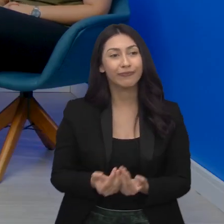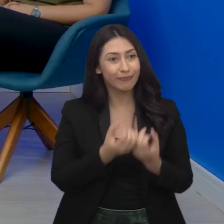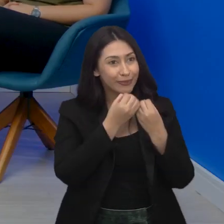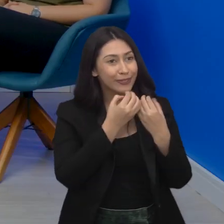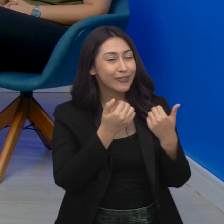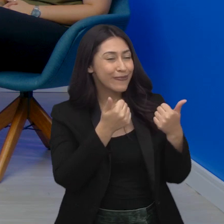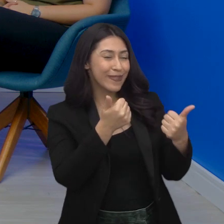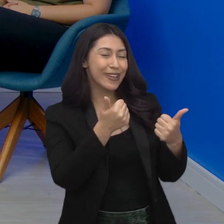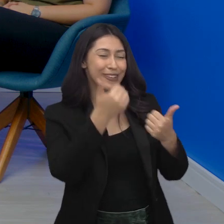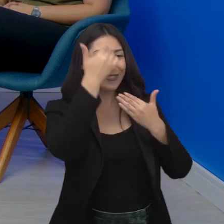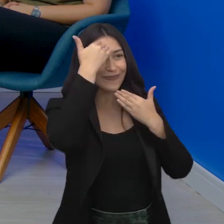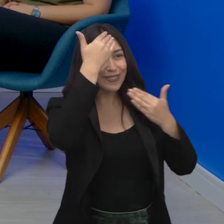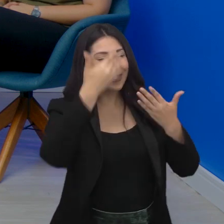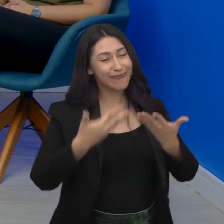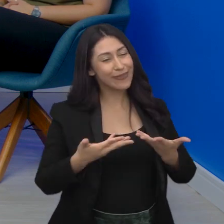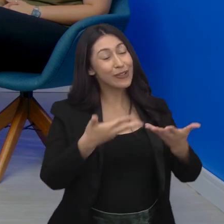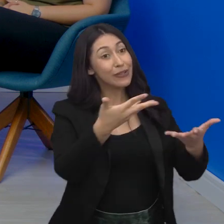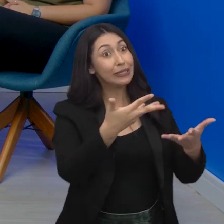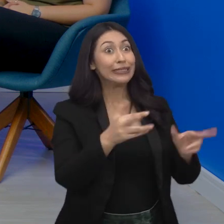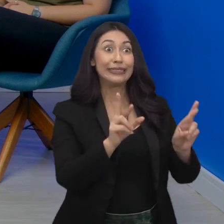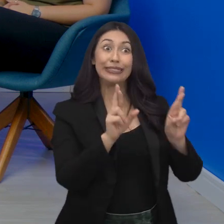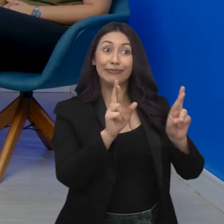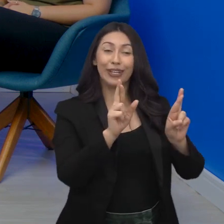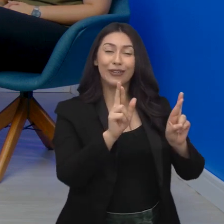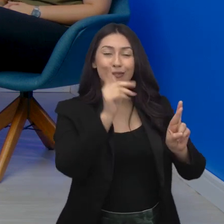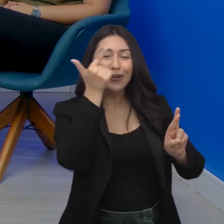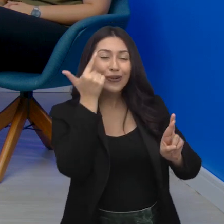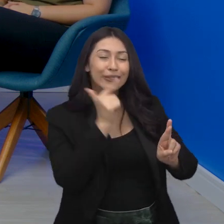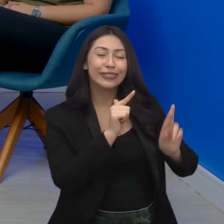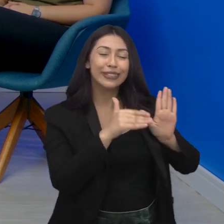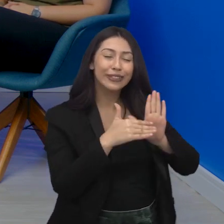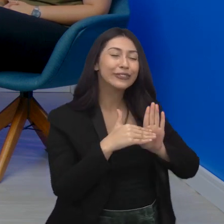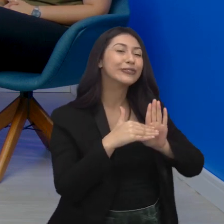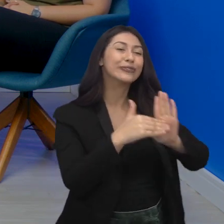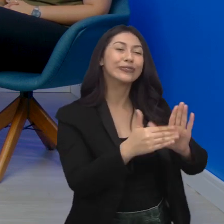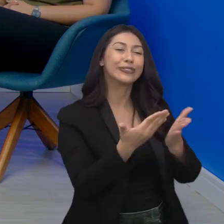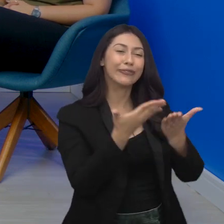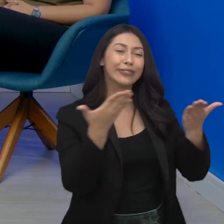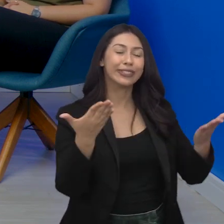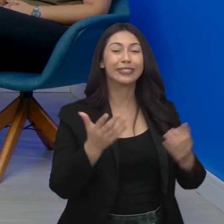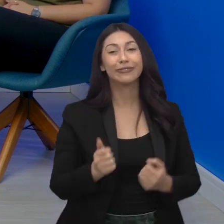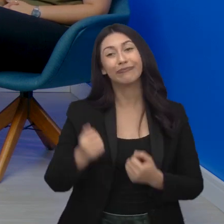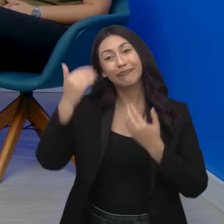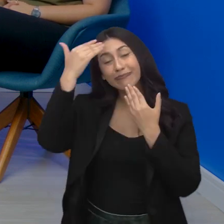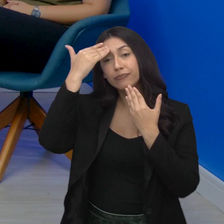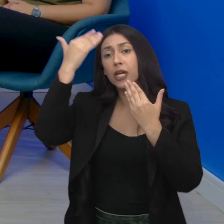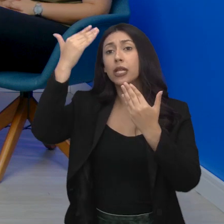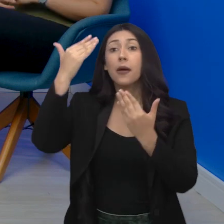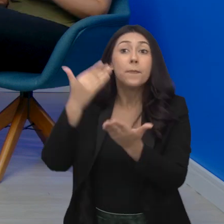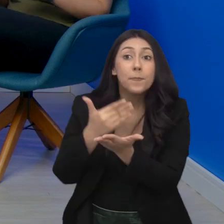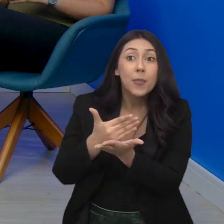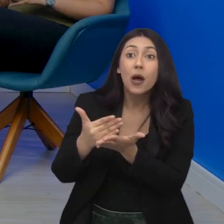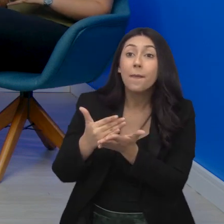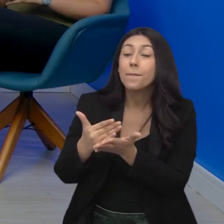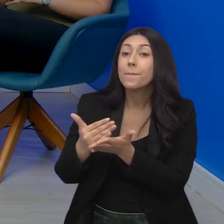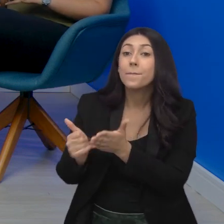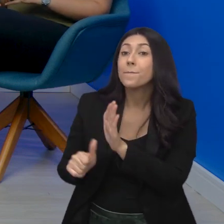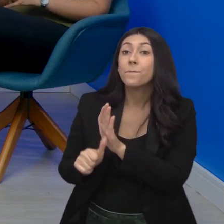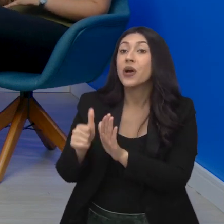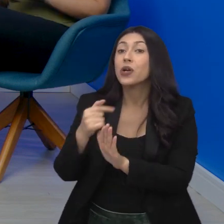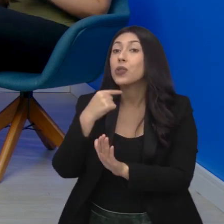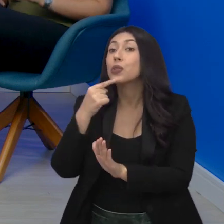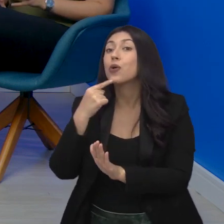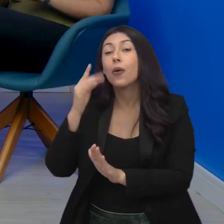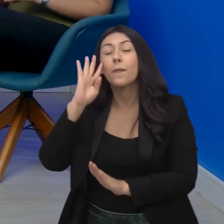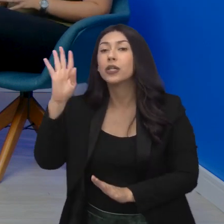Tudo bom, muito obrigado pelo convite, agradeço e espero poder estar agregando aí para a audiência de vocês. Obrigada. Para começar com a dúvida